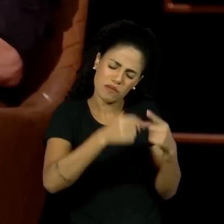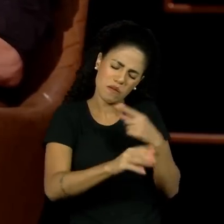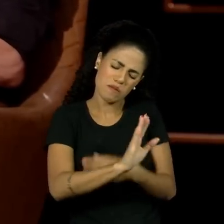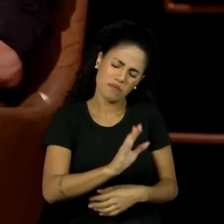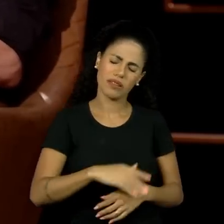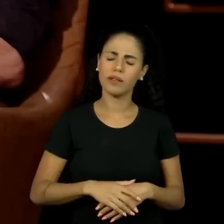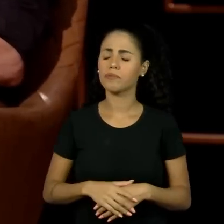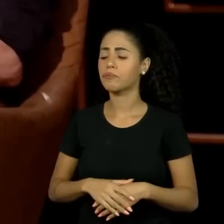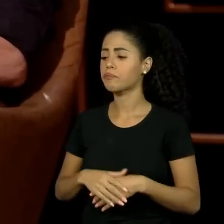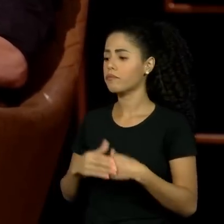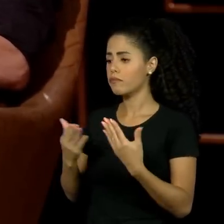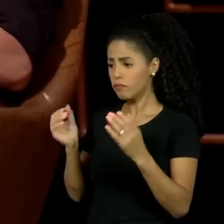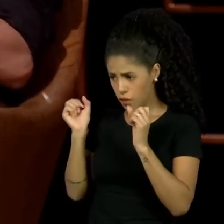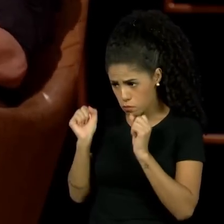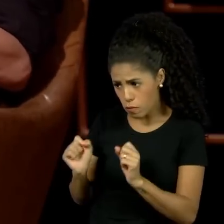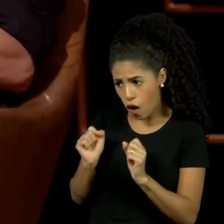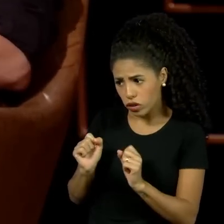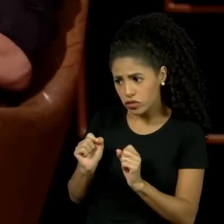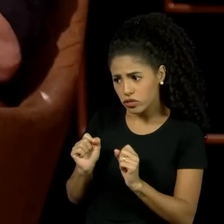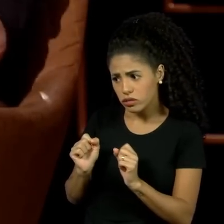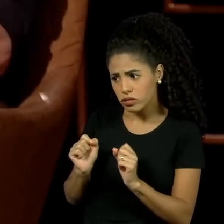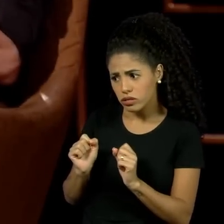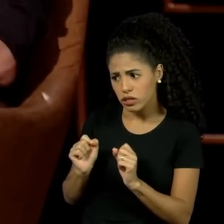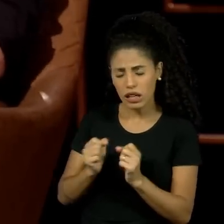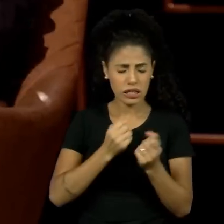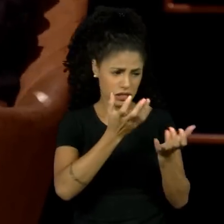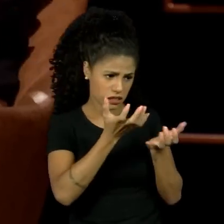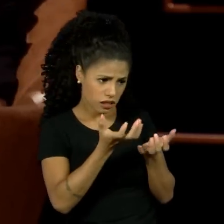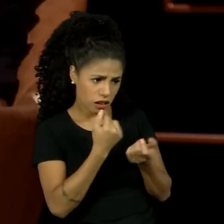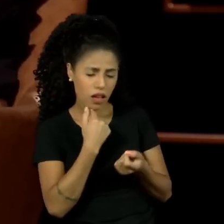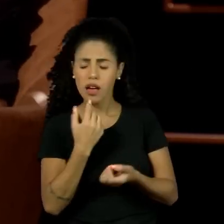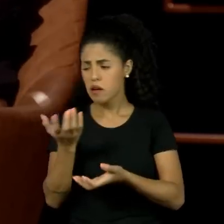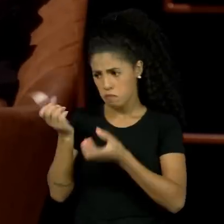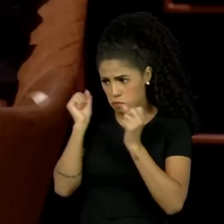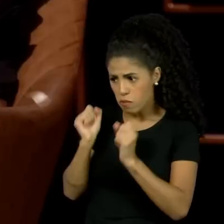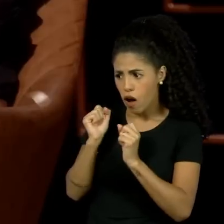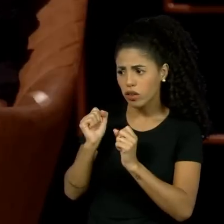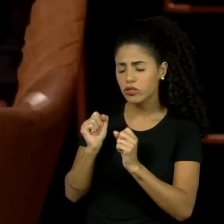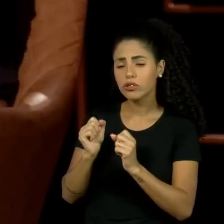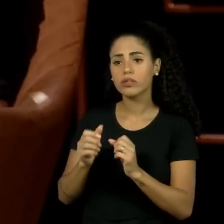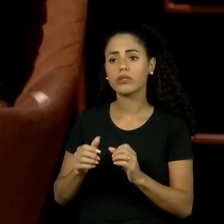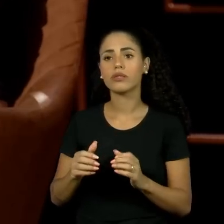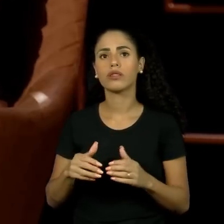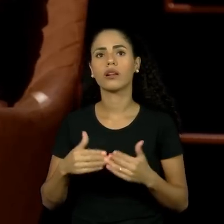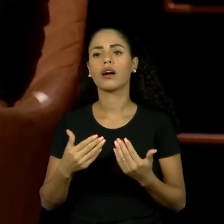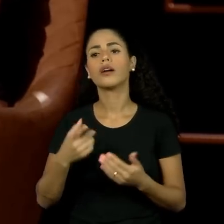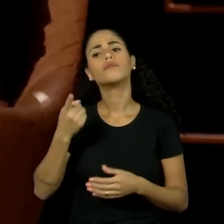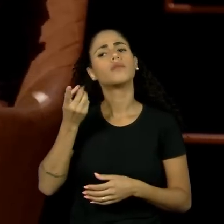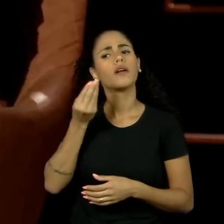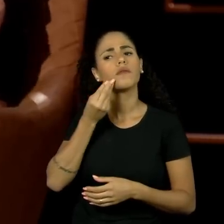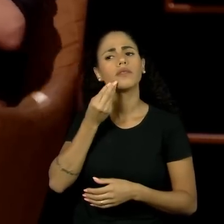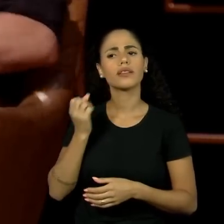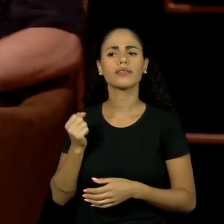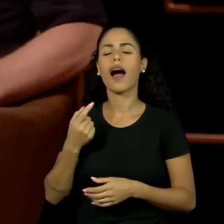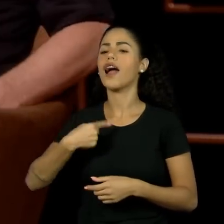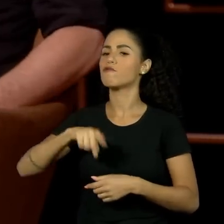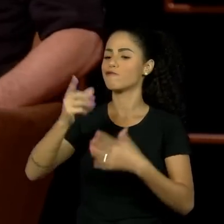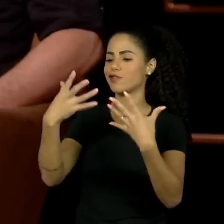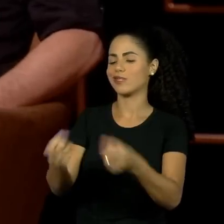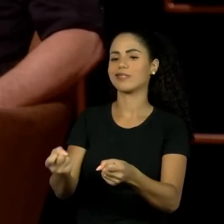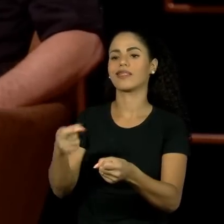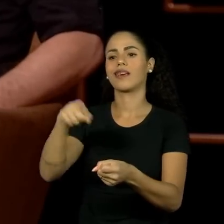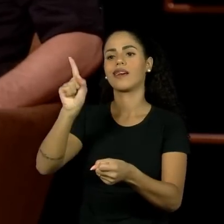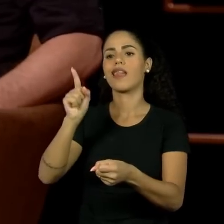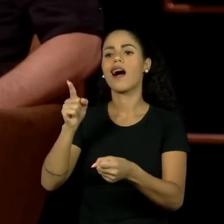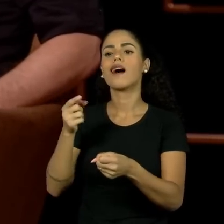assim, pode, você tem o Michigan, você tem o TOEFL. Vamos fazer um teste? Eu falei, vamos fazer o